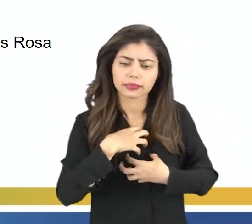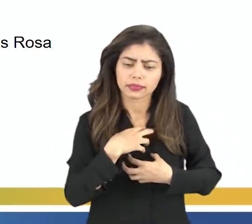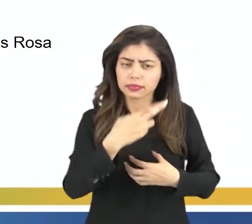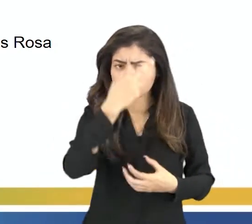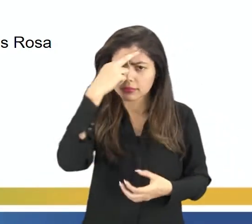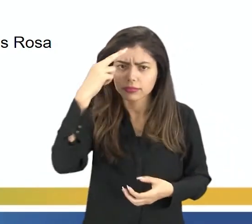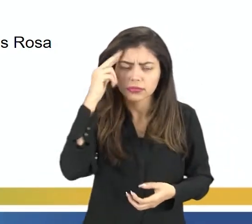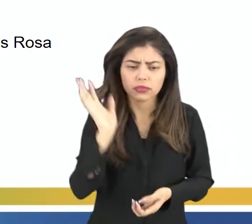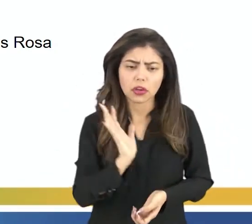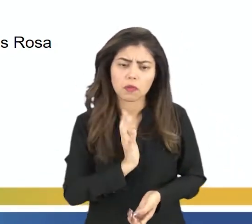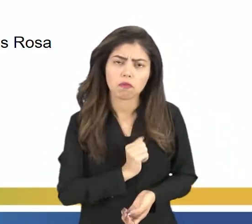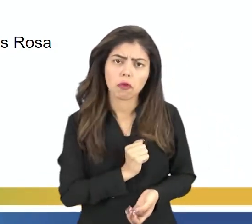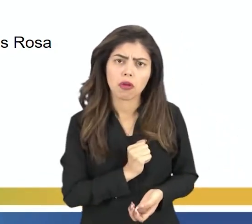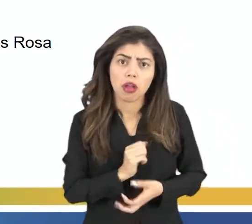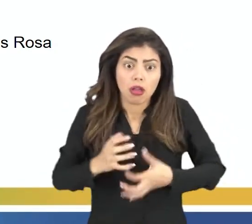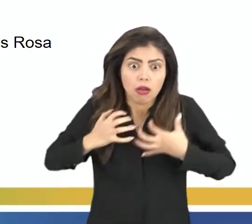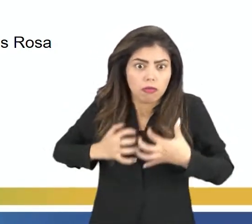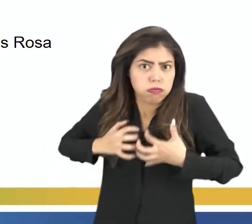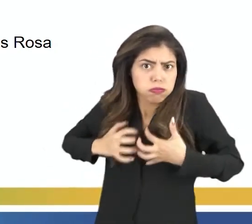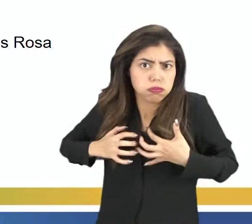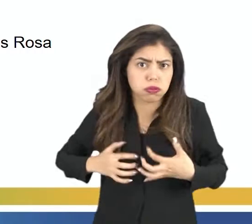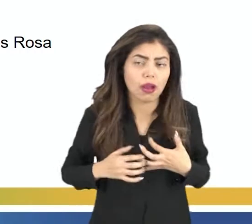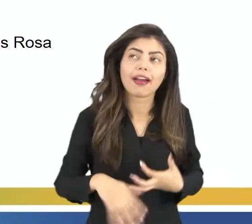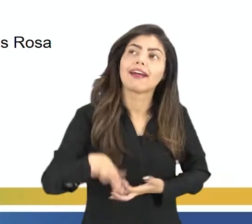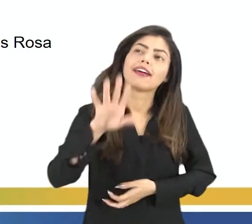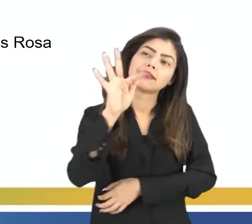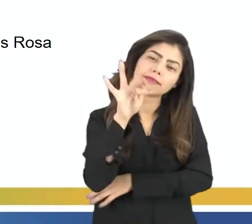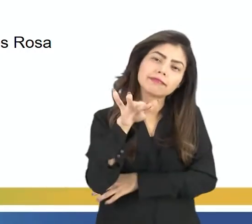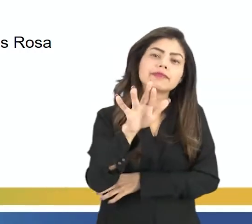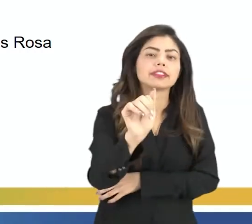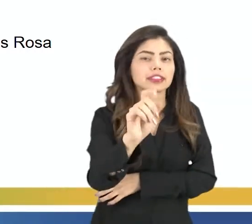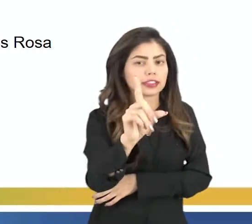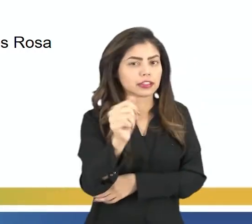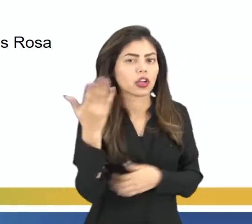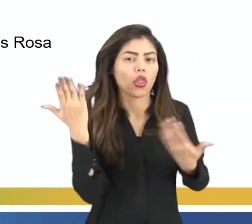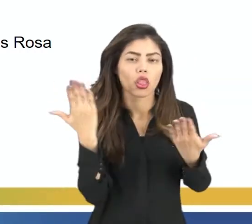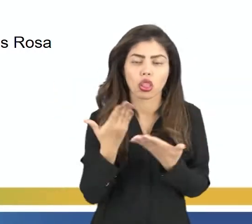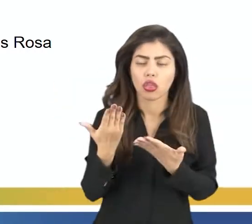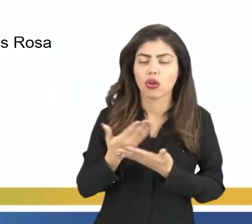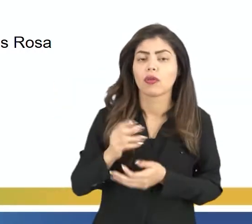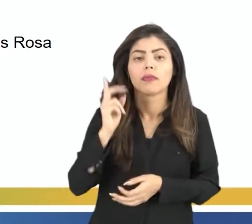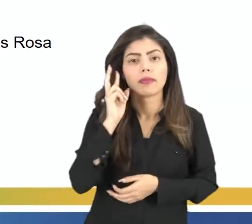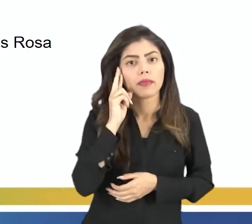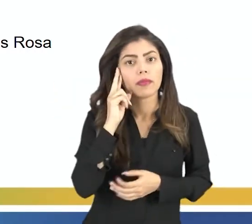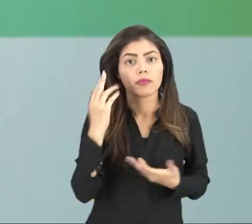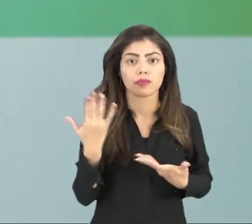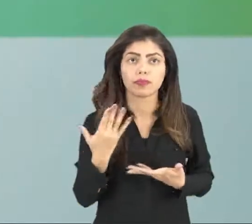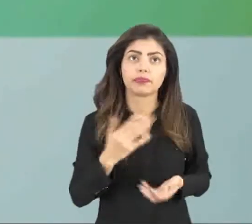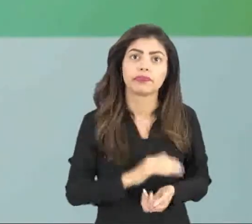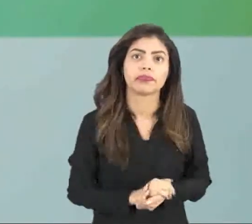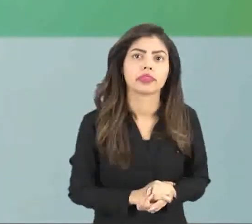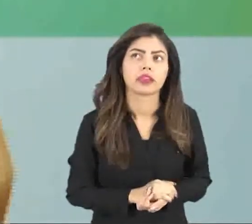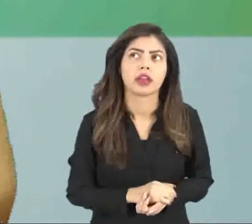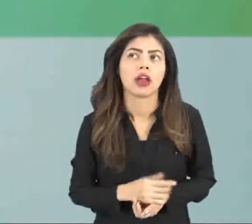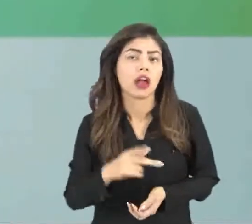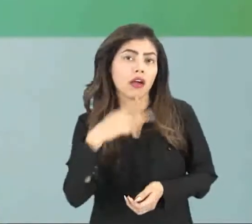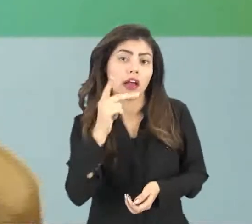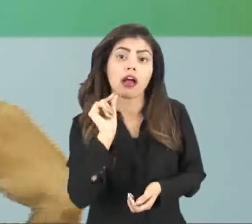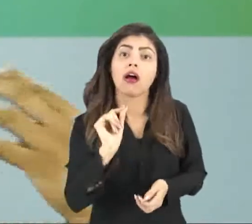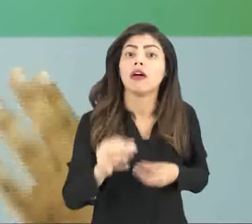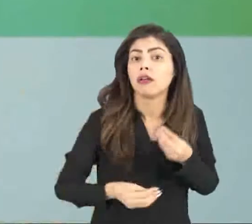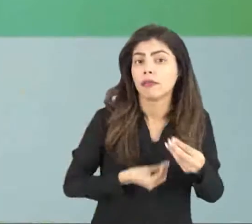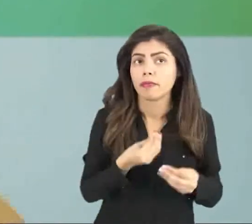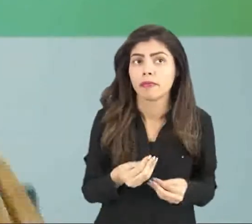falar de amor, de terror, de conto de fadas, dos contos comuns. O quê? A gente vai querer falar mais do cotidiano, a gente vai